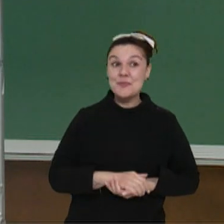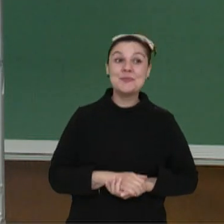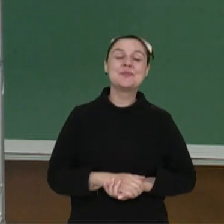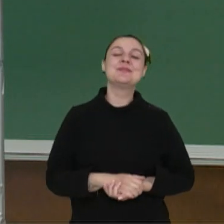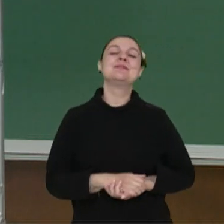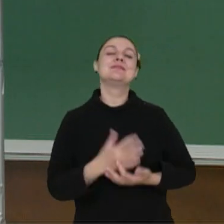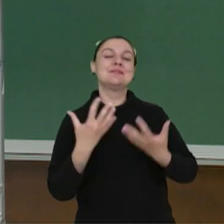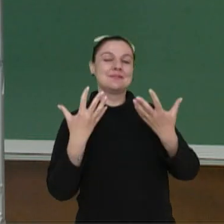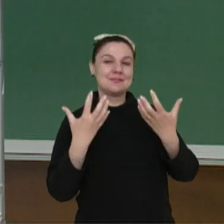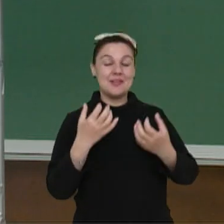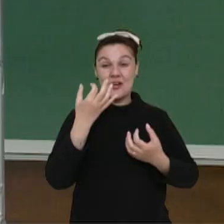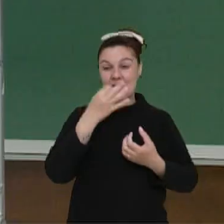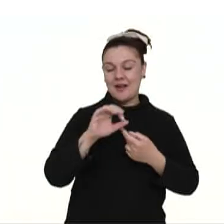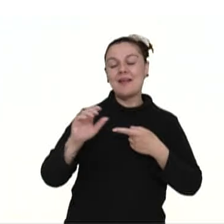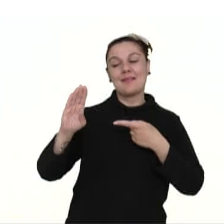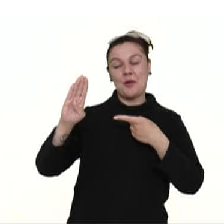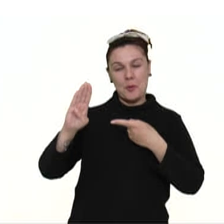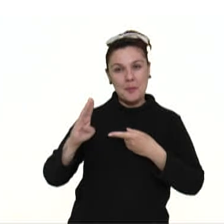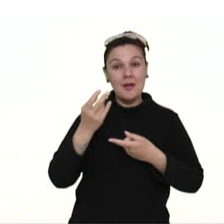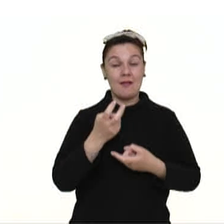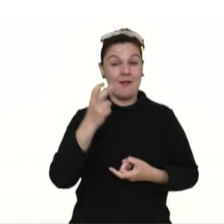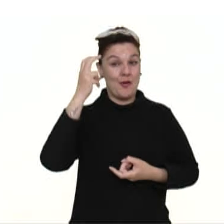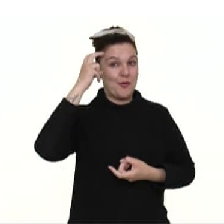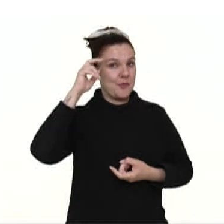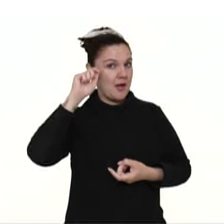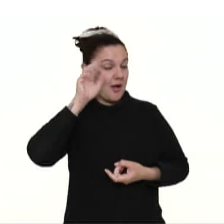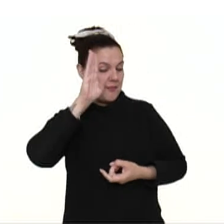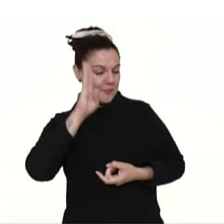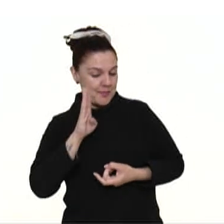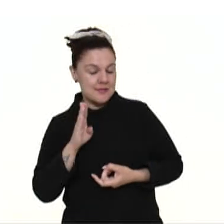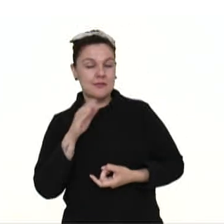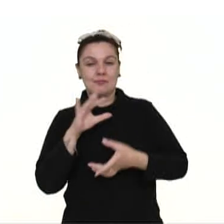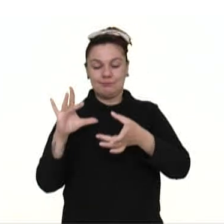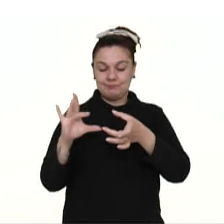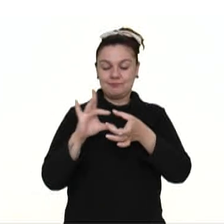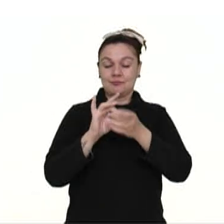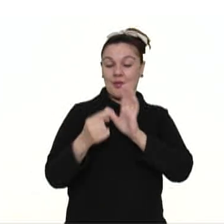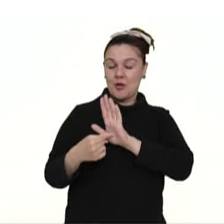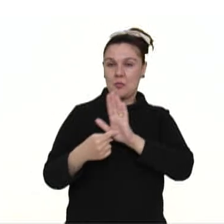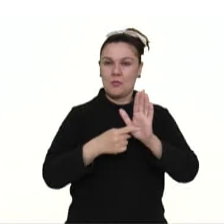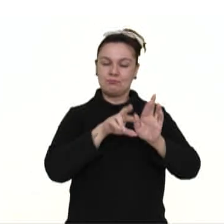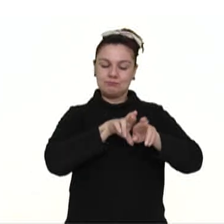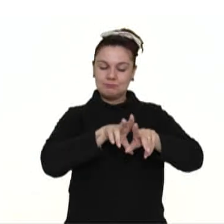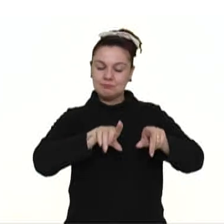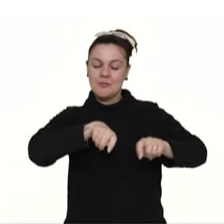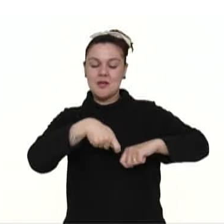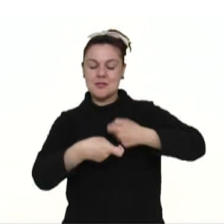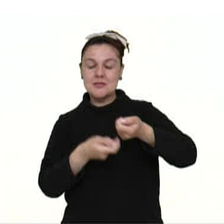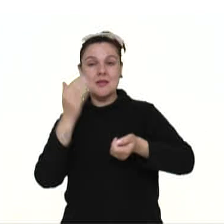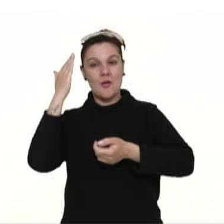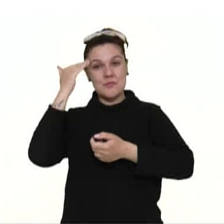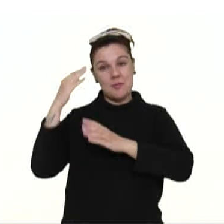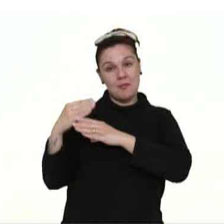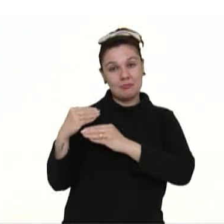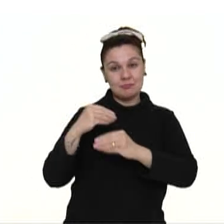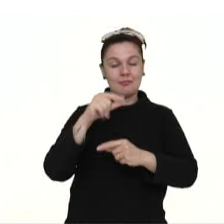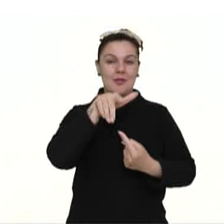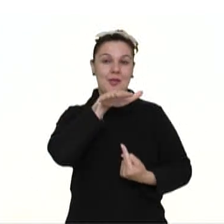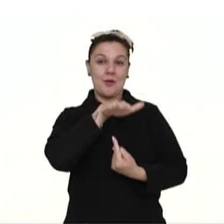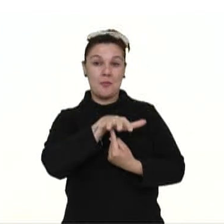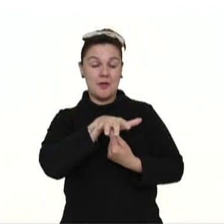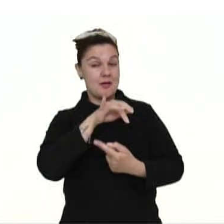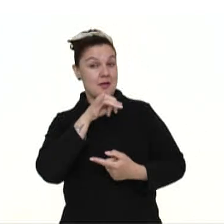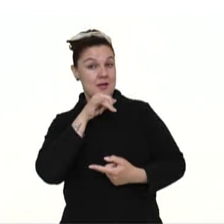Resposta afirmativa correta, letra B. A cultura afro-brasileira está representada em diversos símbolos e saberes no estado do